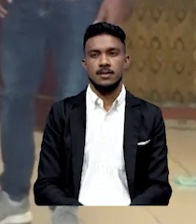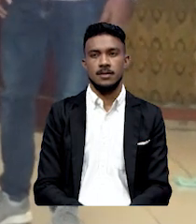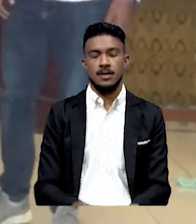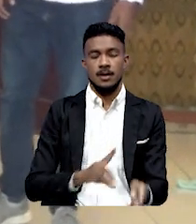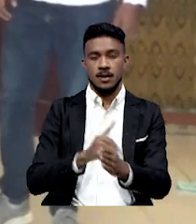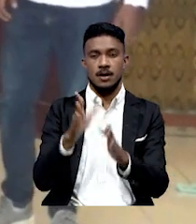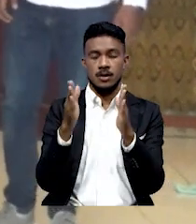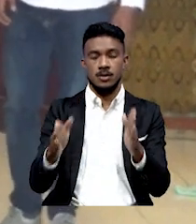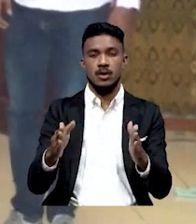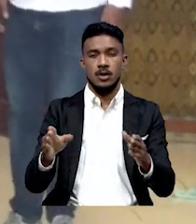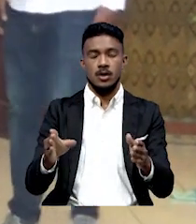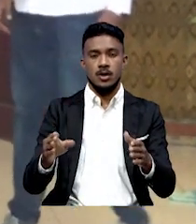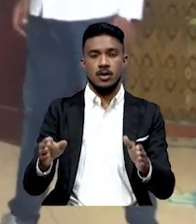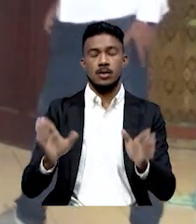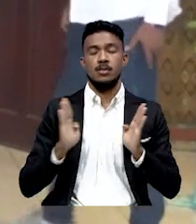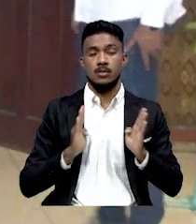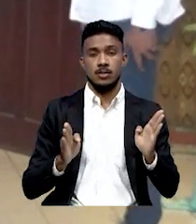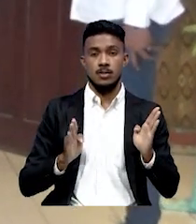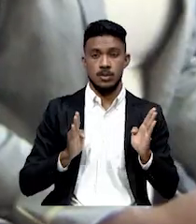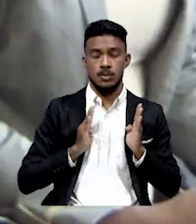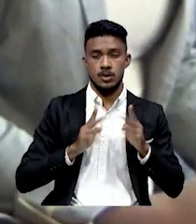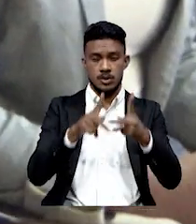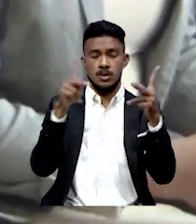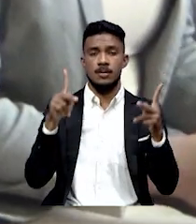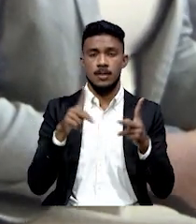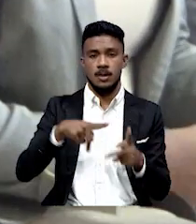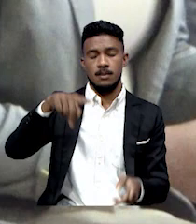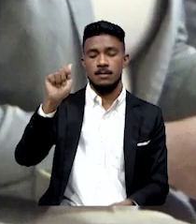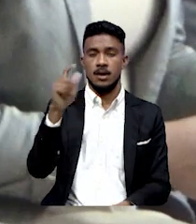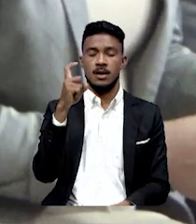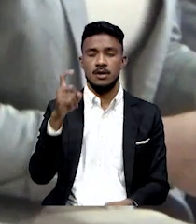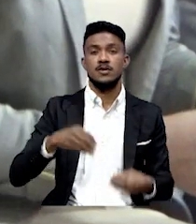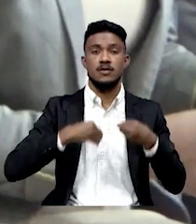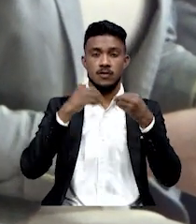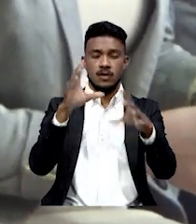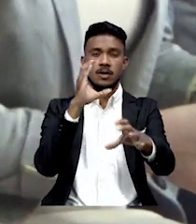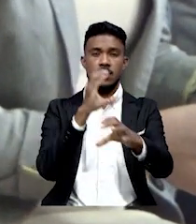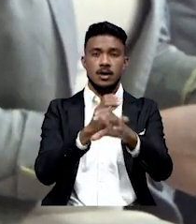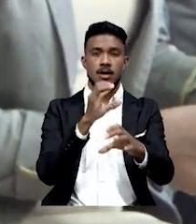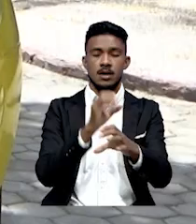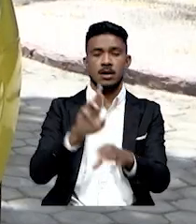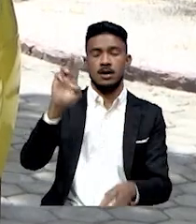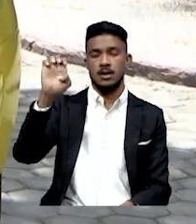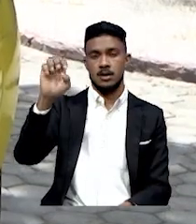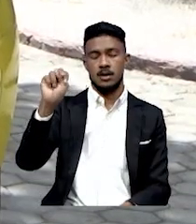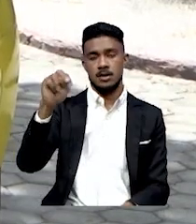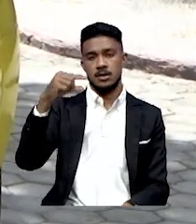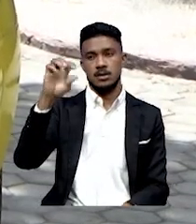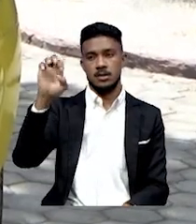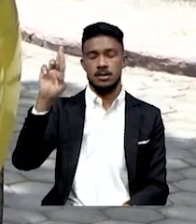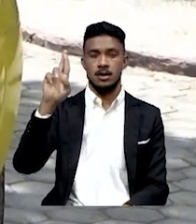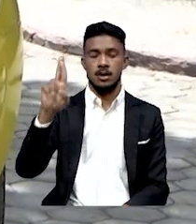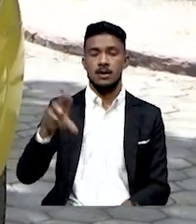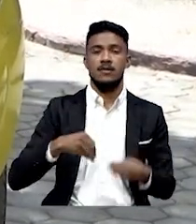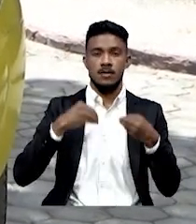Diretor Kumpanya Pax Hamutu Ko Estrutura No Funcionário, Domingo Ne Entrega Kareta Ho Marca Ranger, Ba Seminário Menor Nossa Senhora